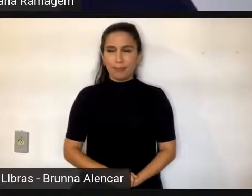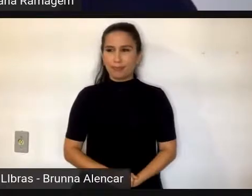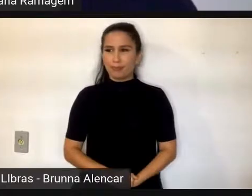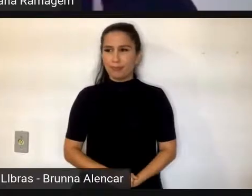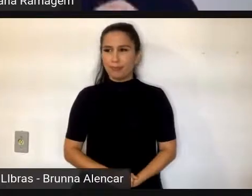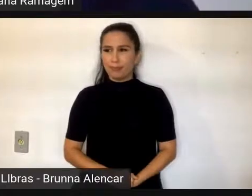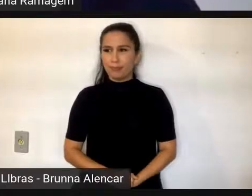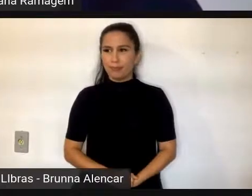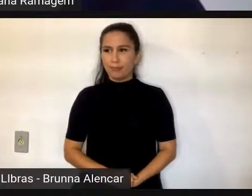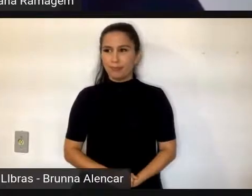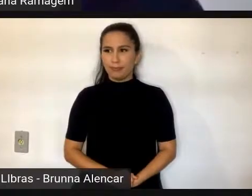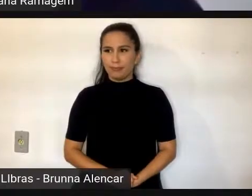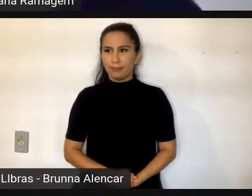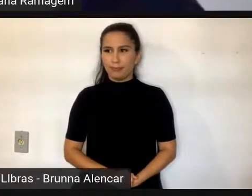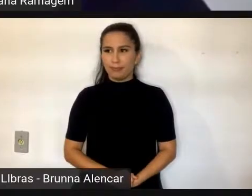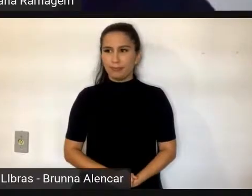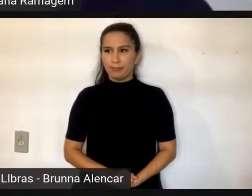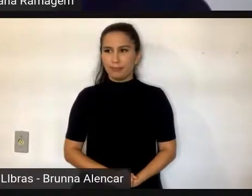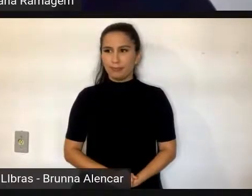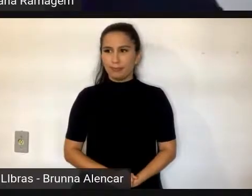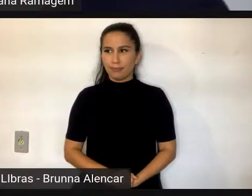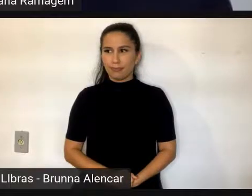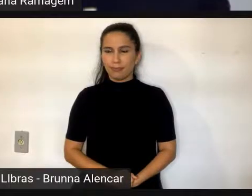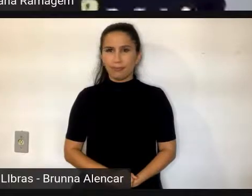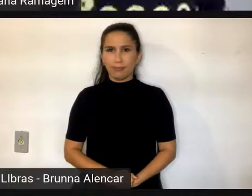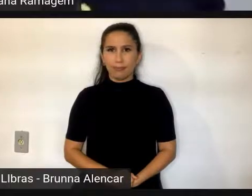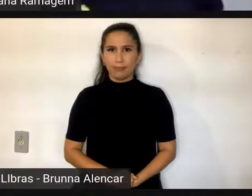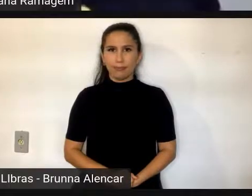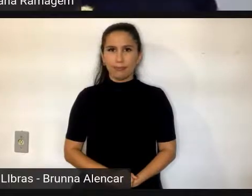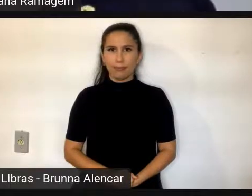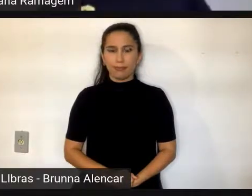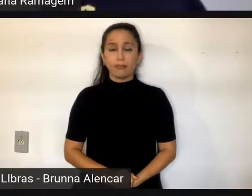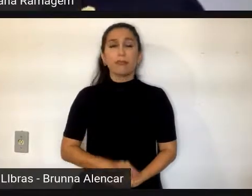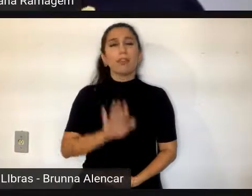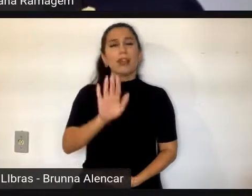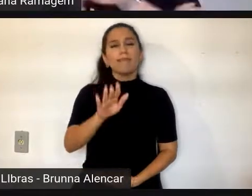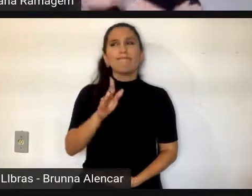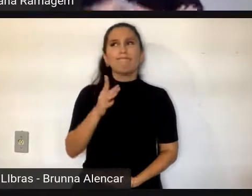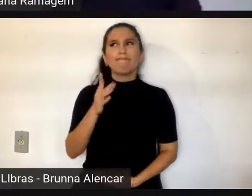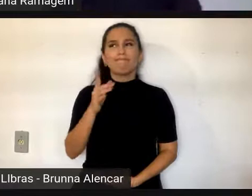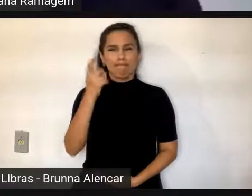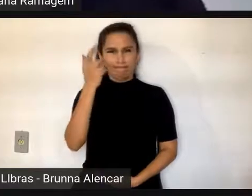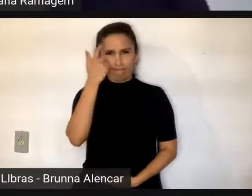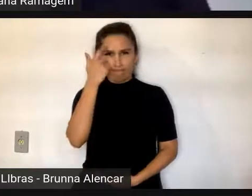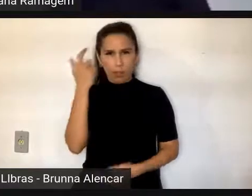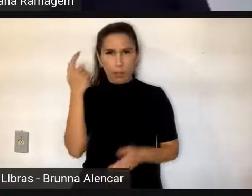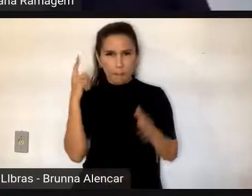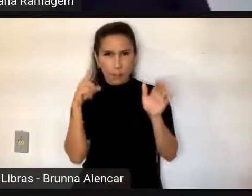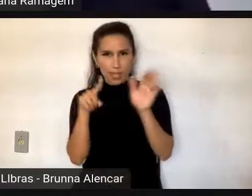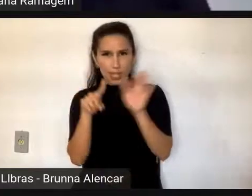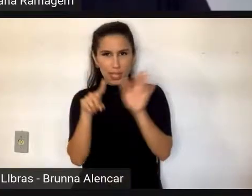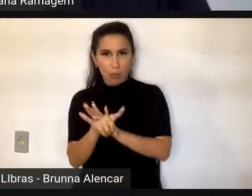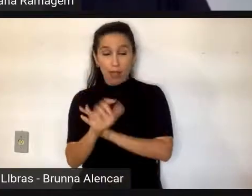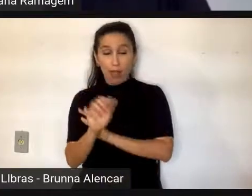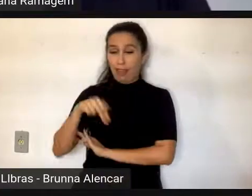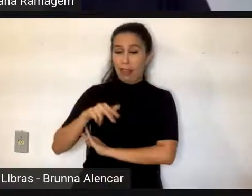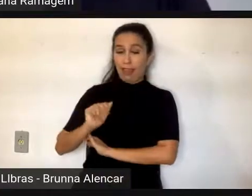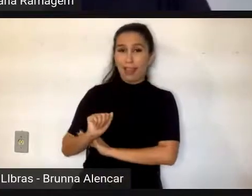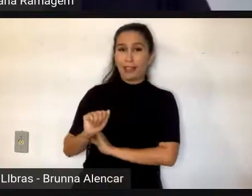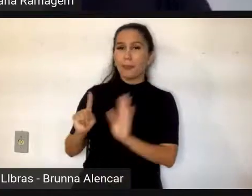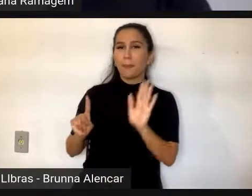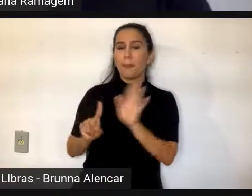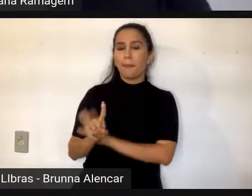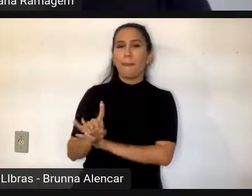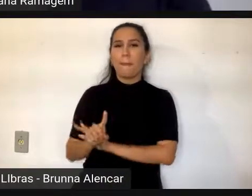Certo. Tem aqui um comentário e uma pergunta, né, da Elana Morim. Ela pergunta